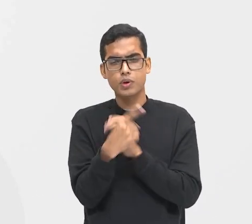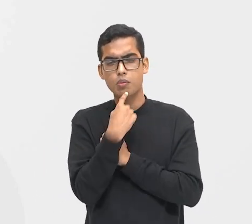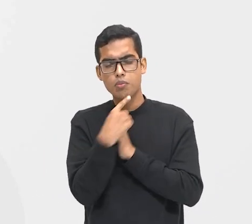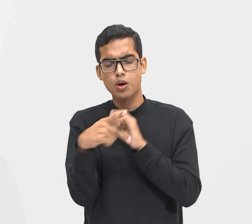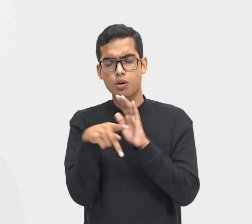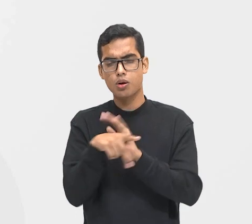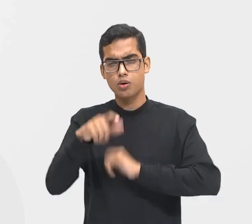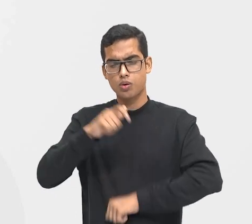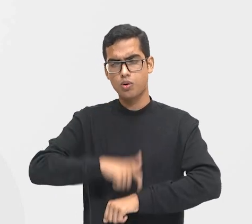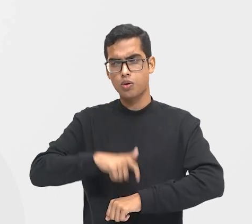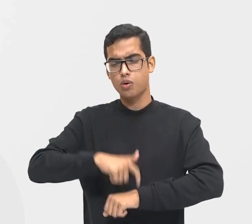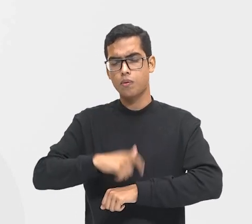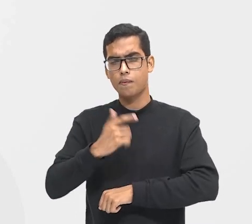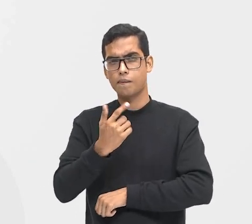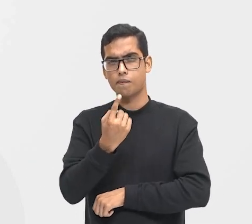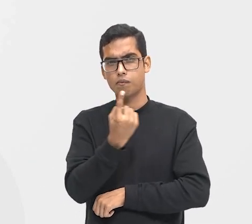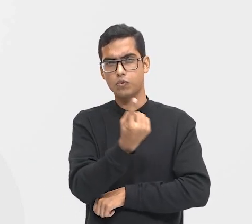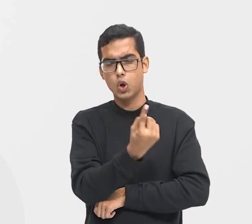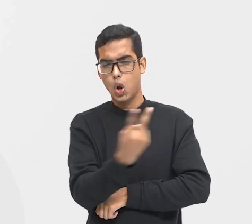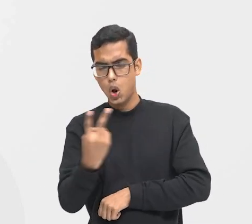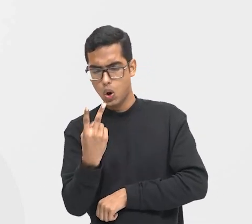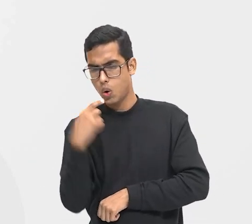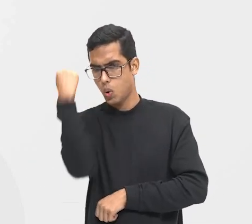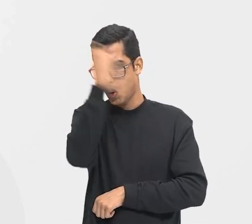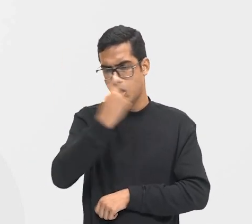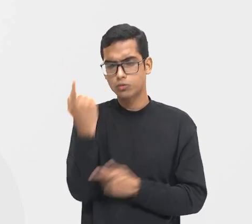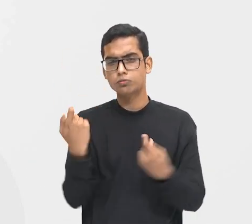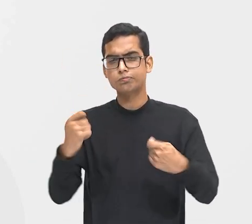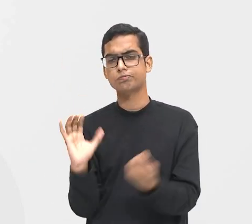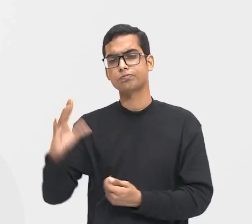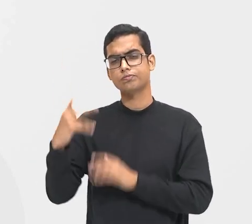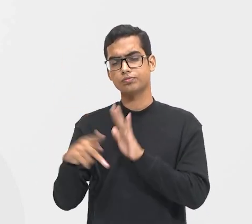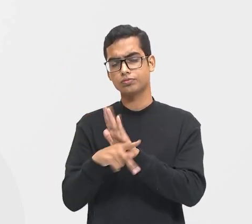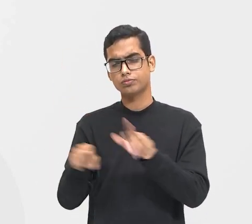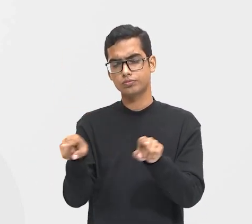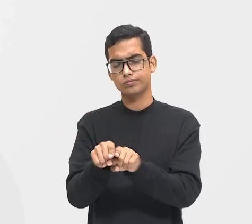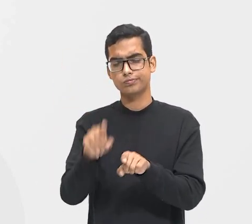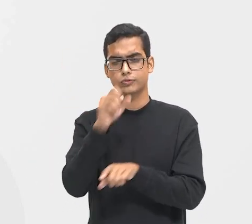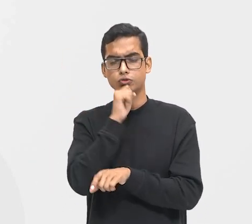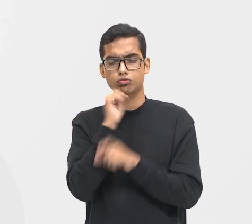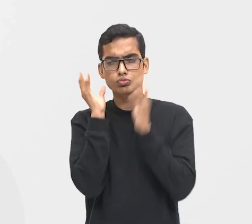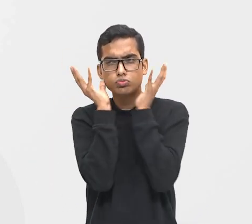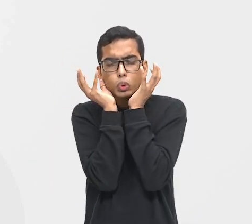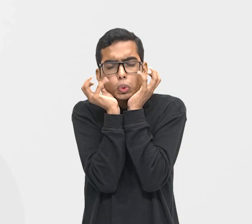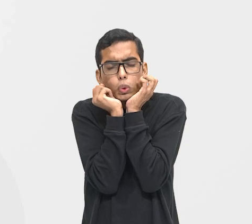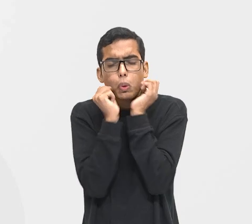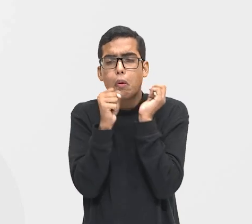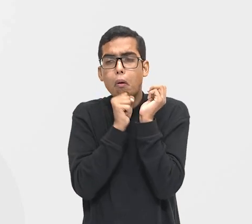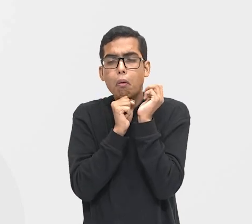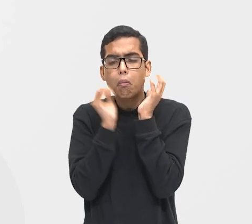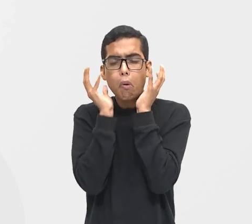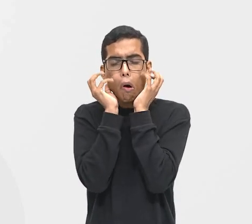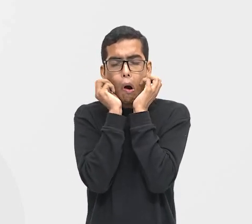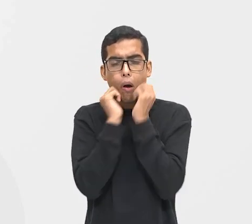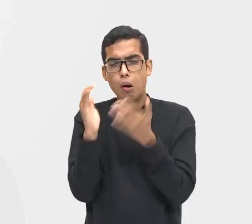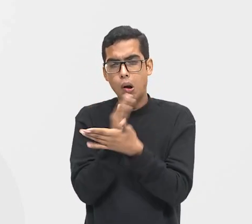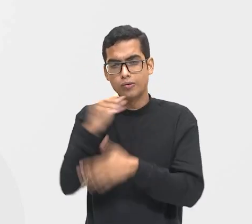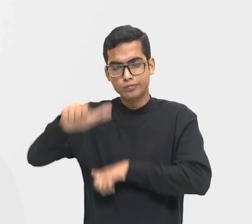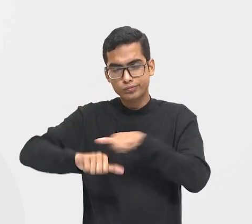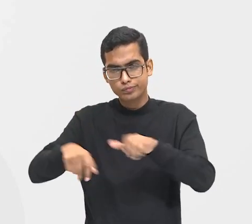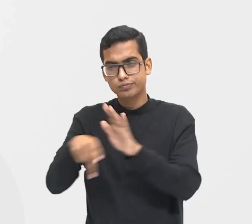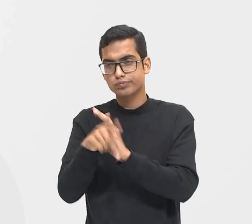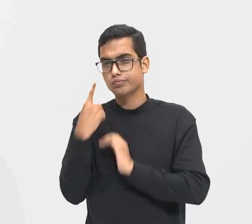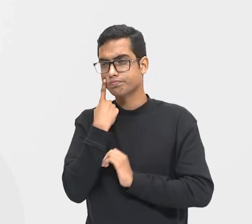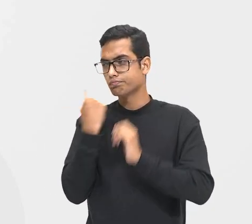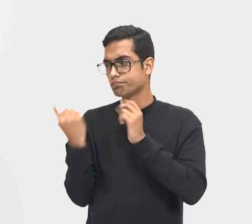próximo ali do meio-dia, por exemplo, o que pode acontecer? Um envelhecimento precoce da pele, né, algumas alterações ali